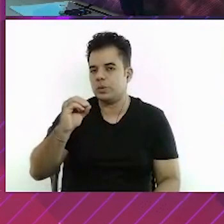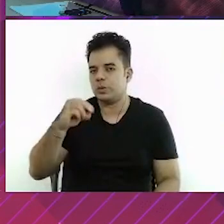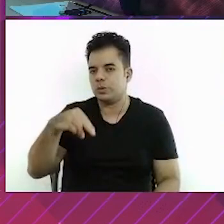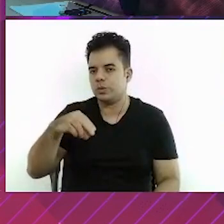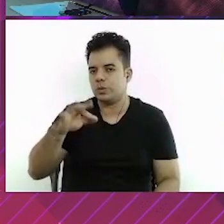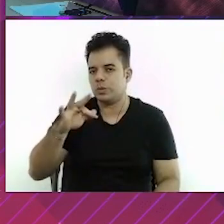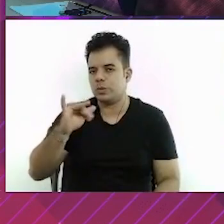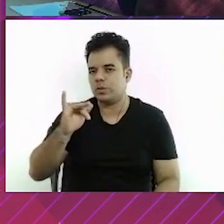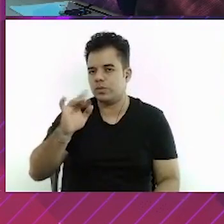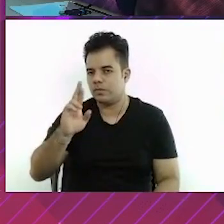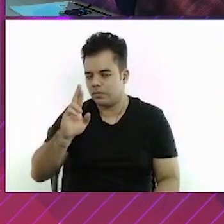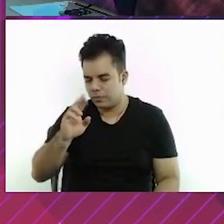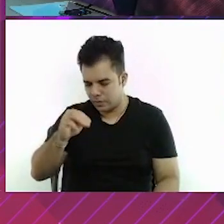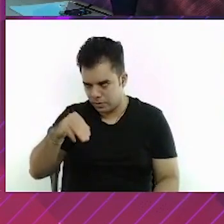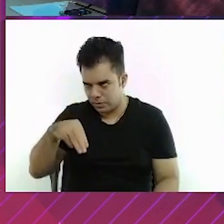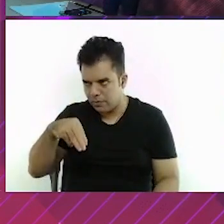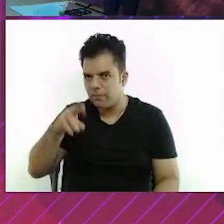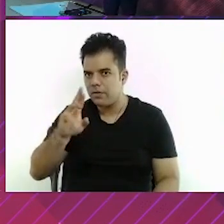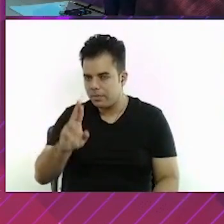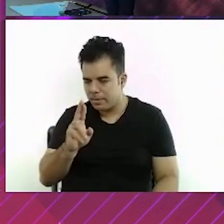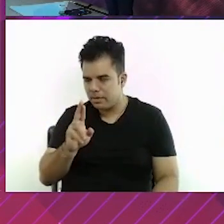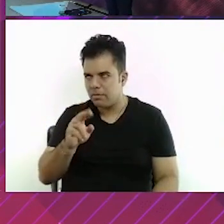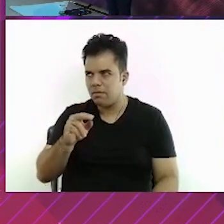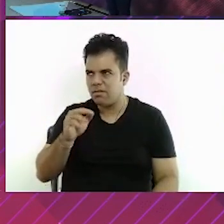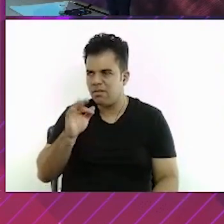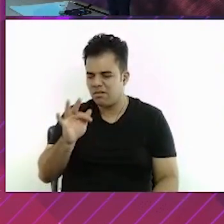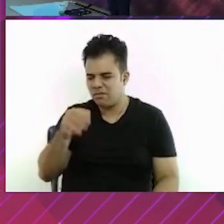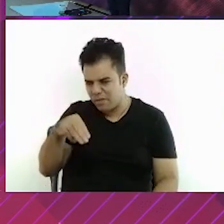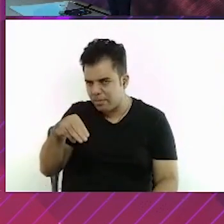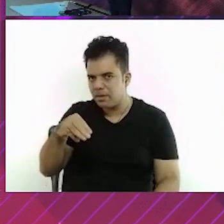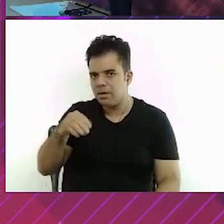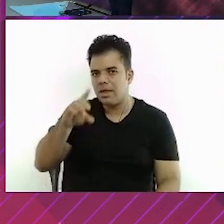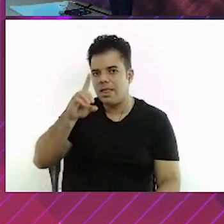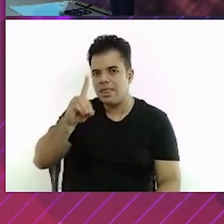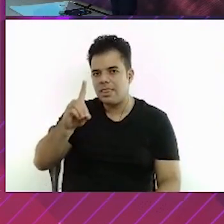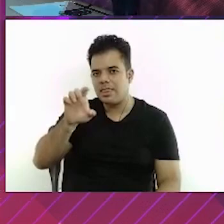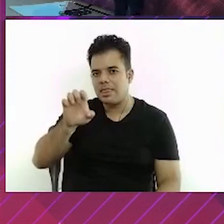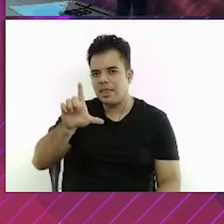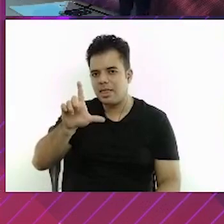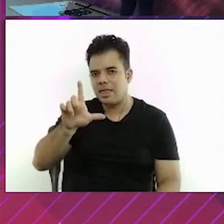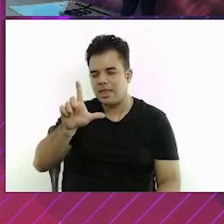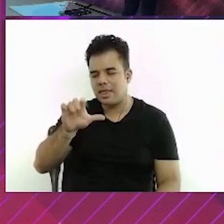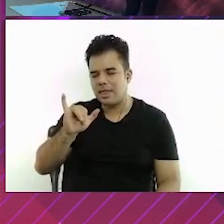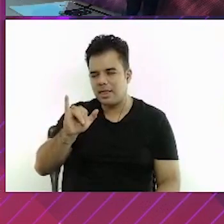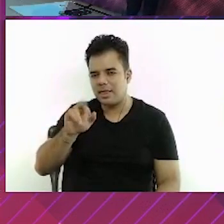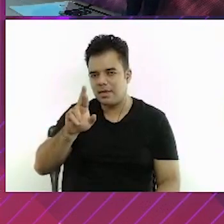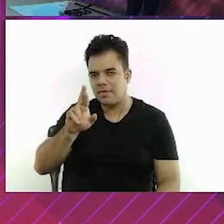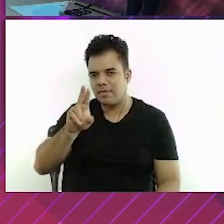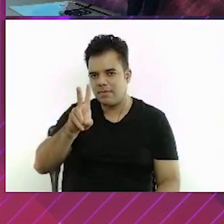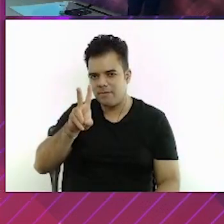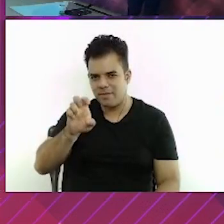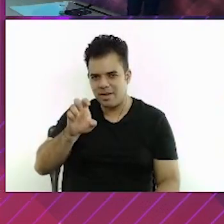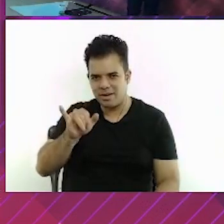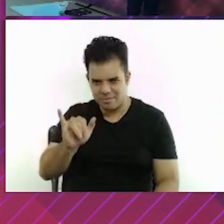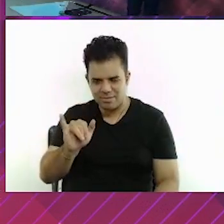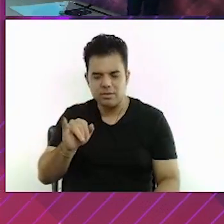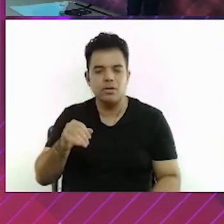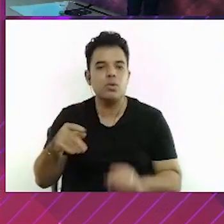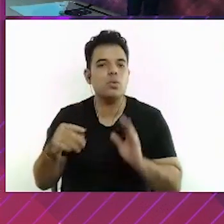habilitar a confirmação naquele canal. Caso a tua confirmação não seja recebida, será lançada uma